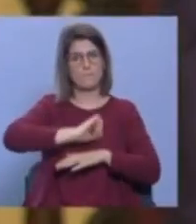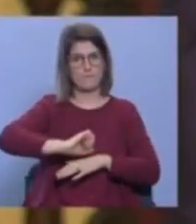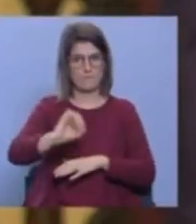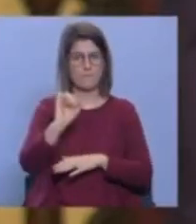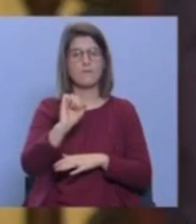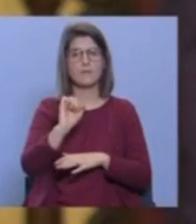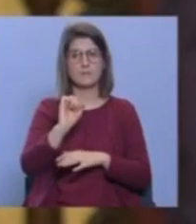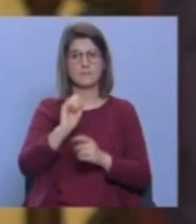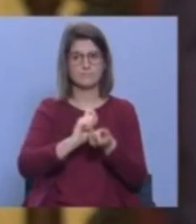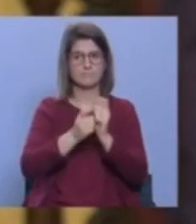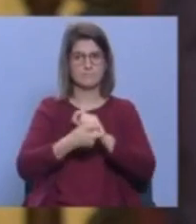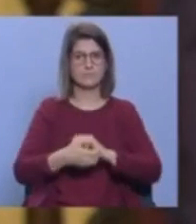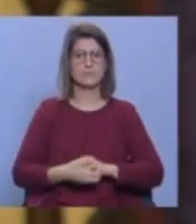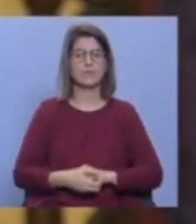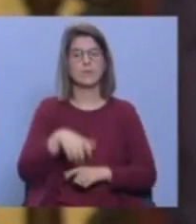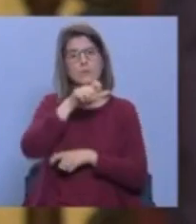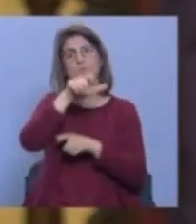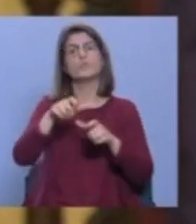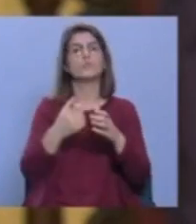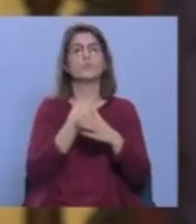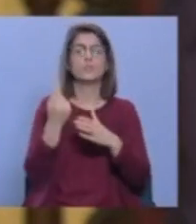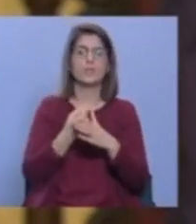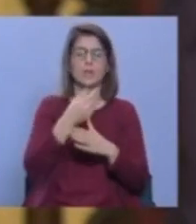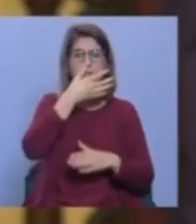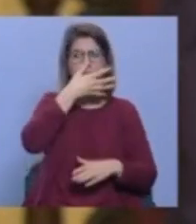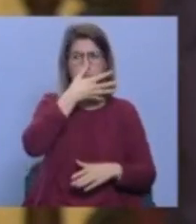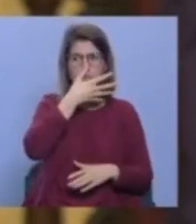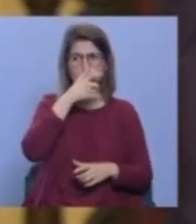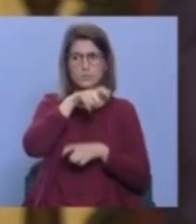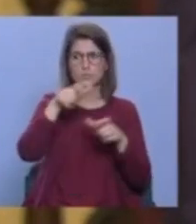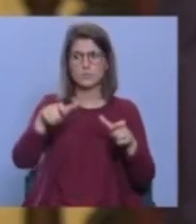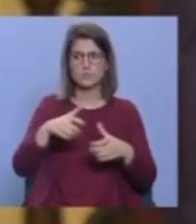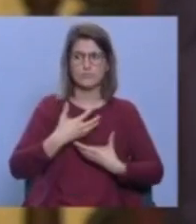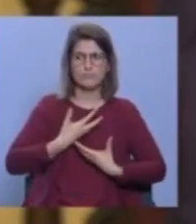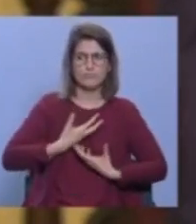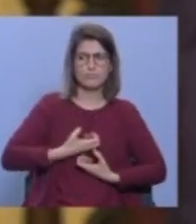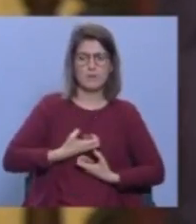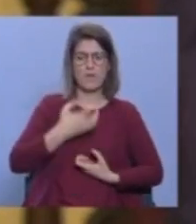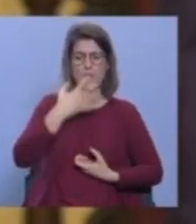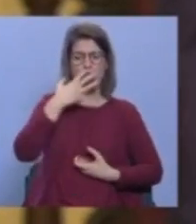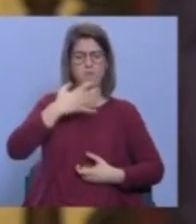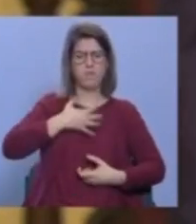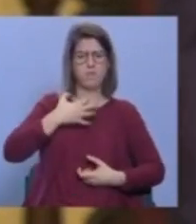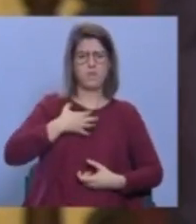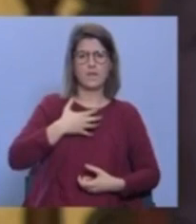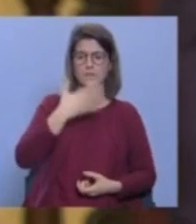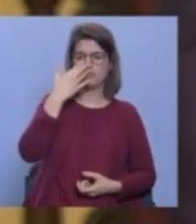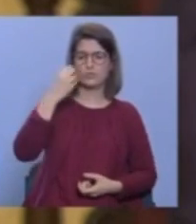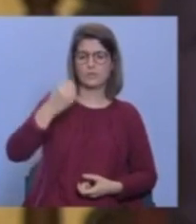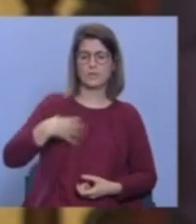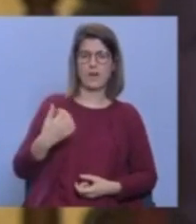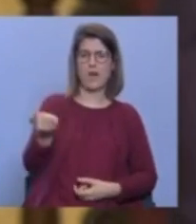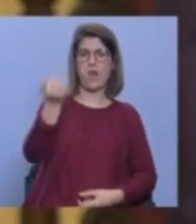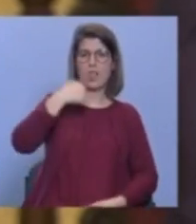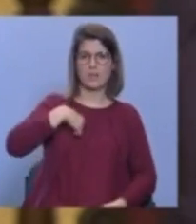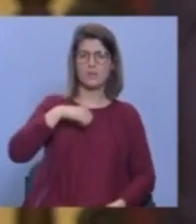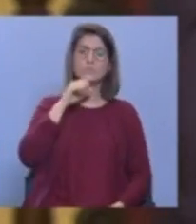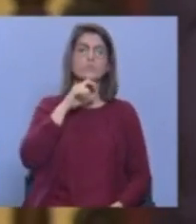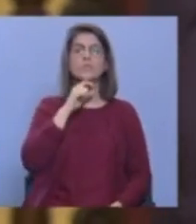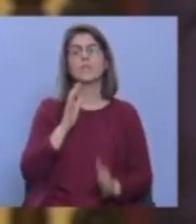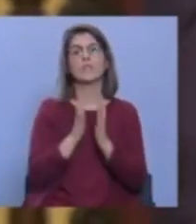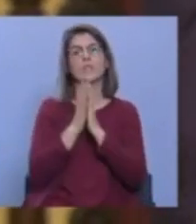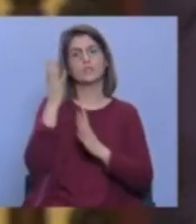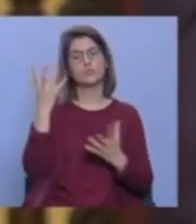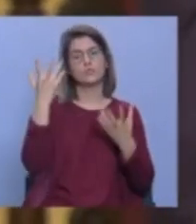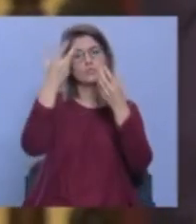vivem na solidão e na tristeza, e pelos humilhados e desprezados e esquecidos, para que em Deus